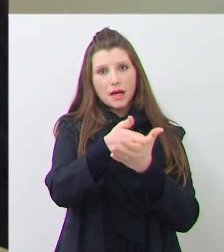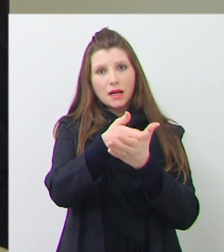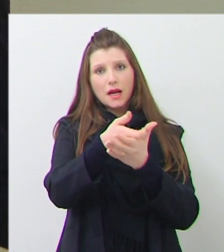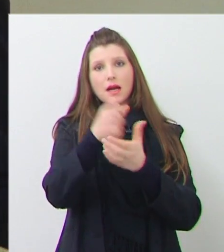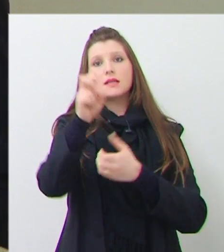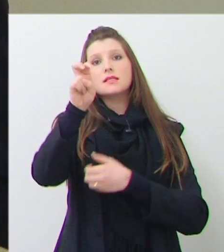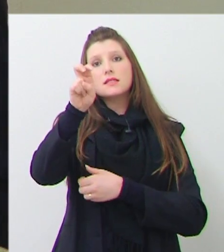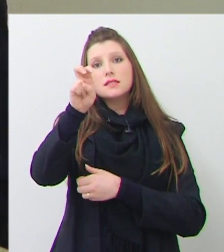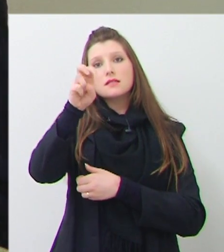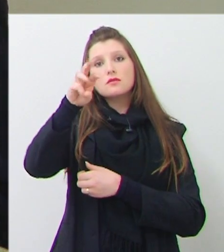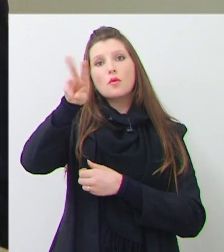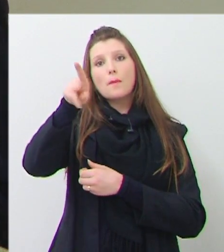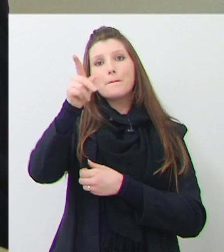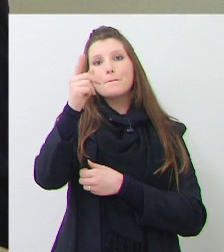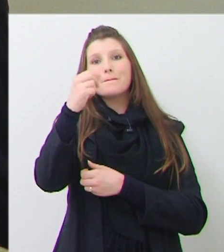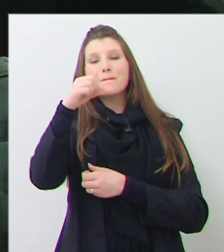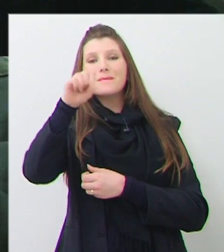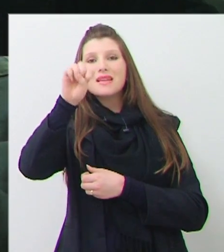R$ 5.700.000.